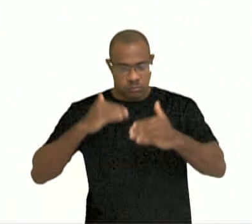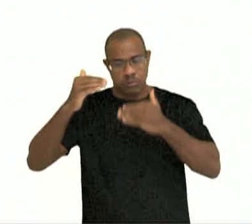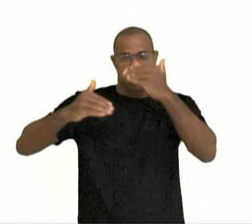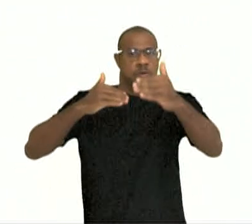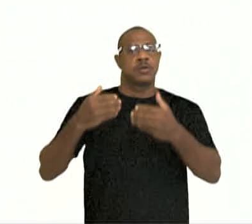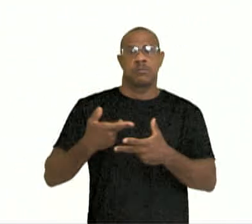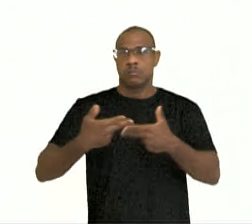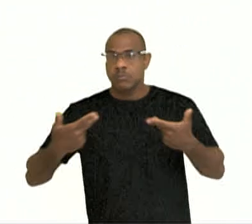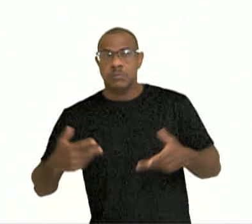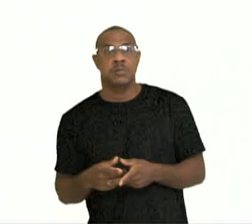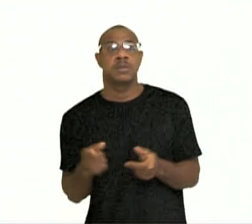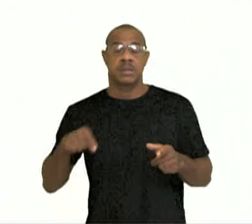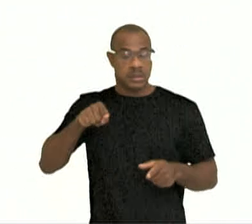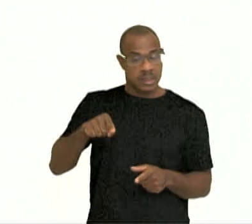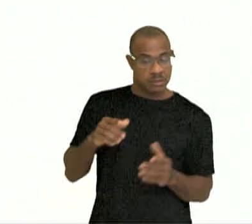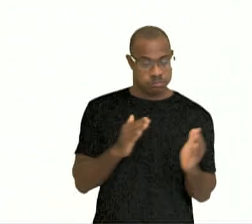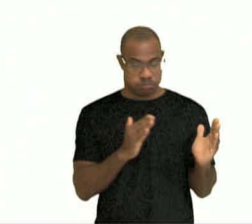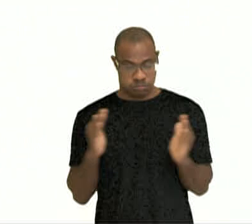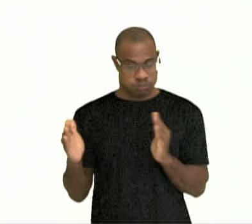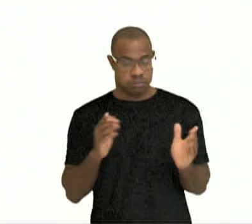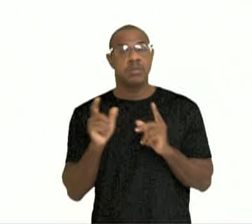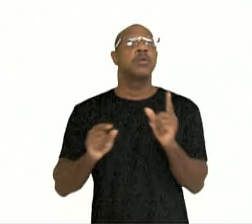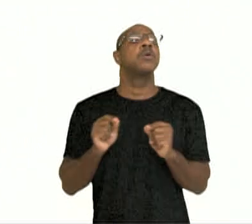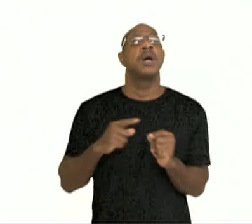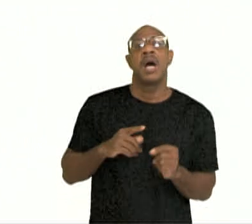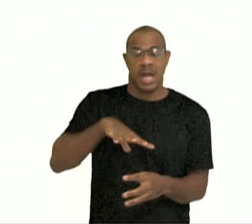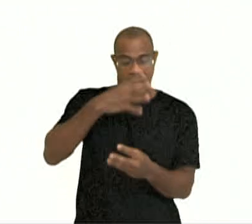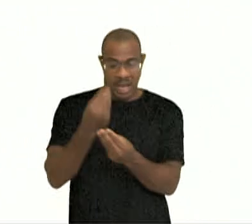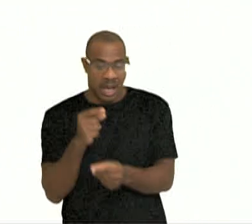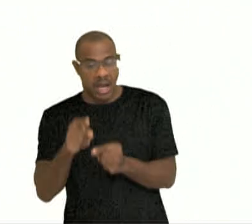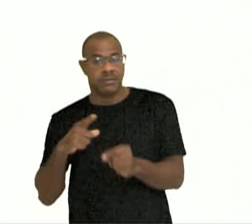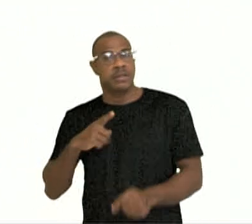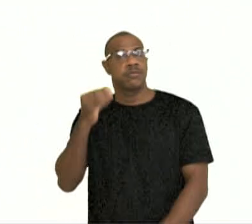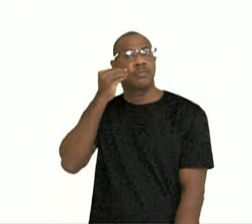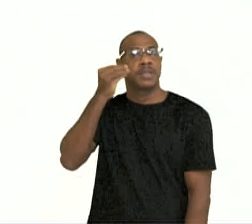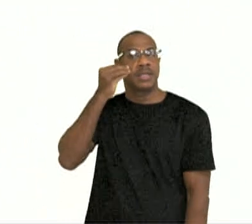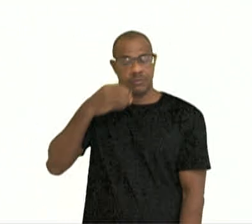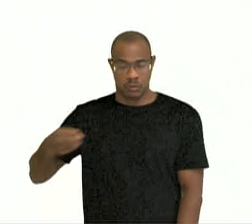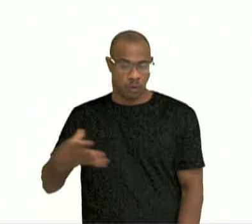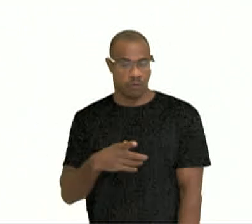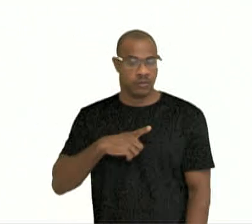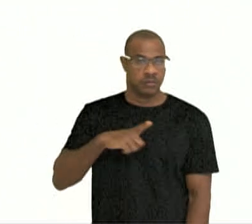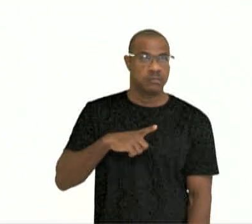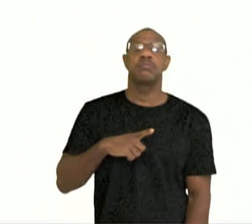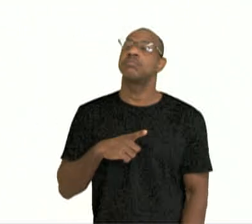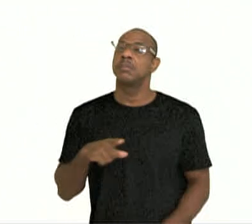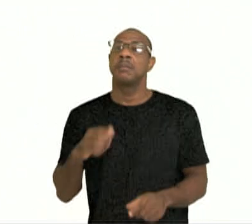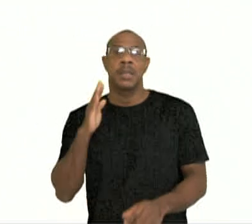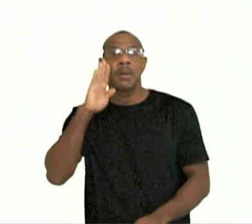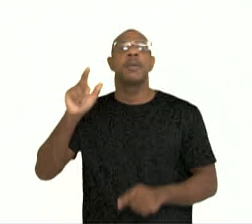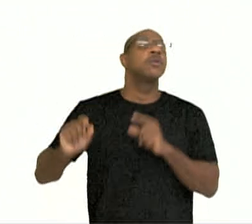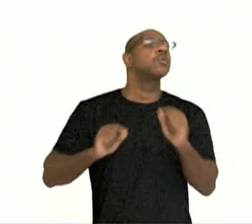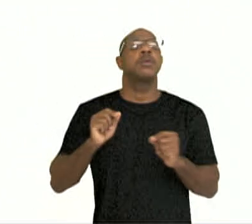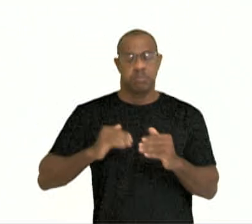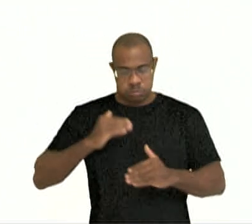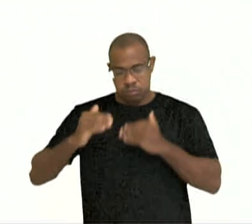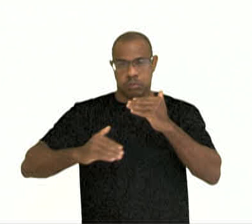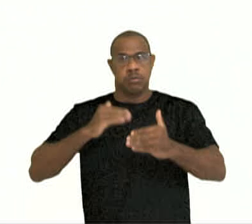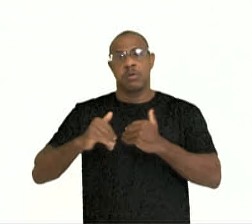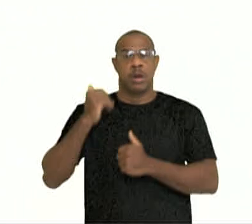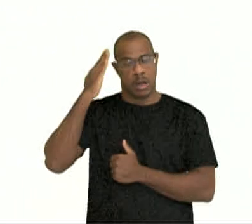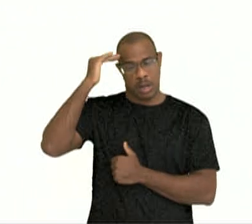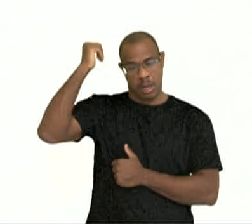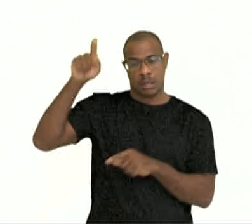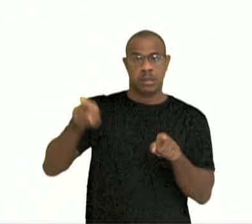e mídias. Nesse panorama, a arte oferece experiências inovadoras pautadas principalmente nos processos